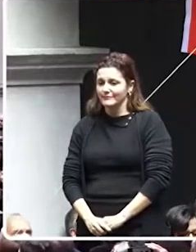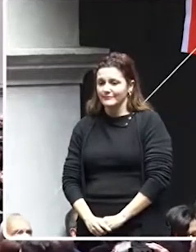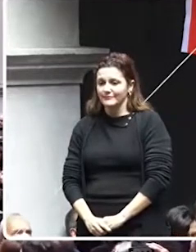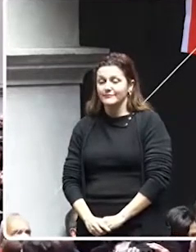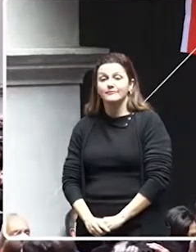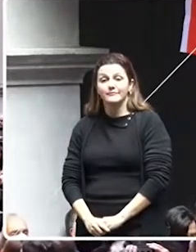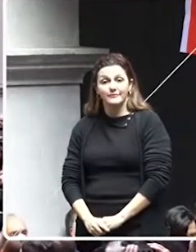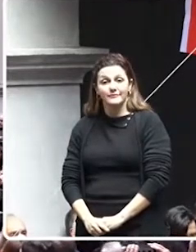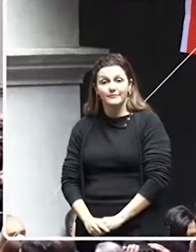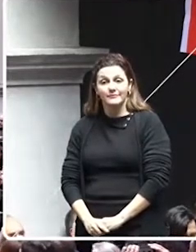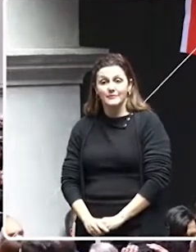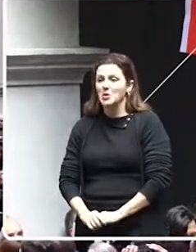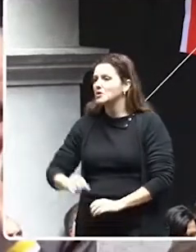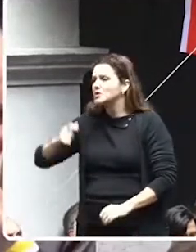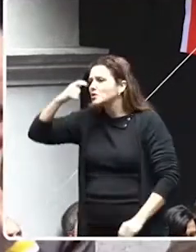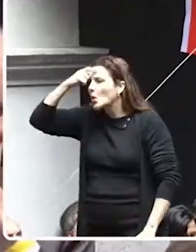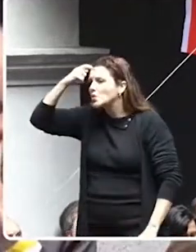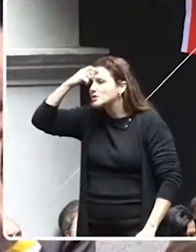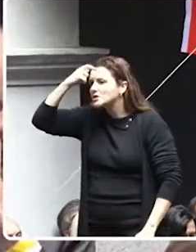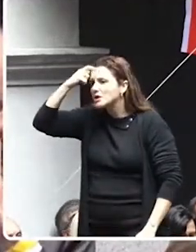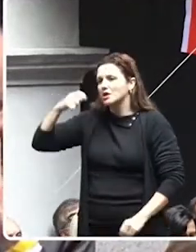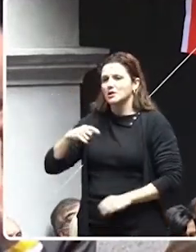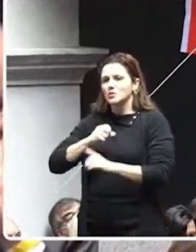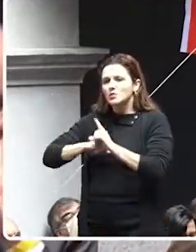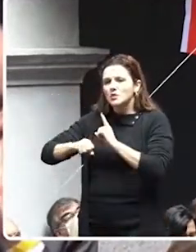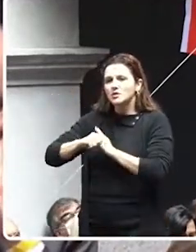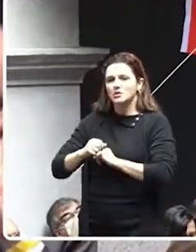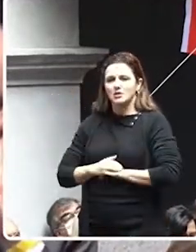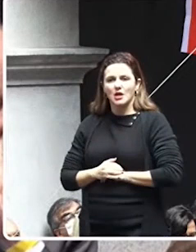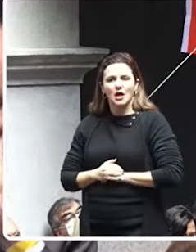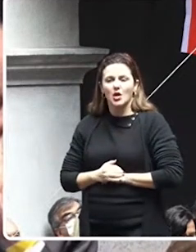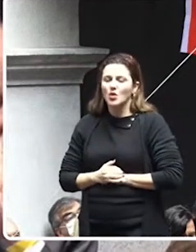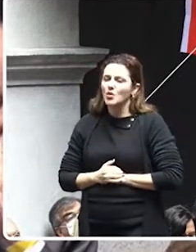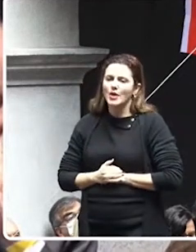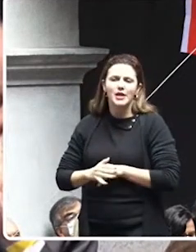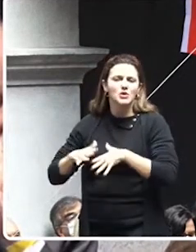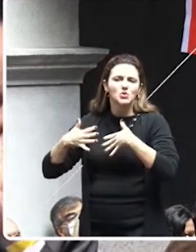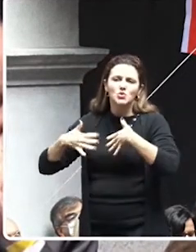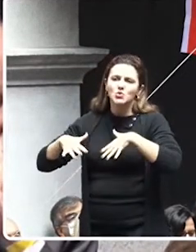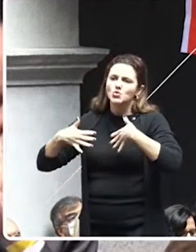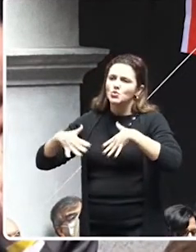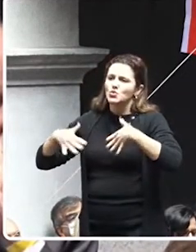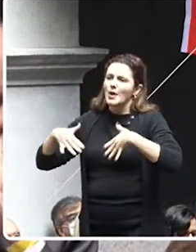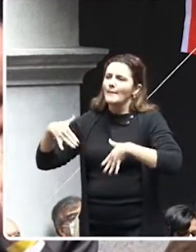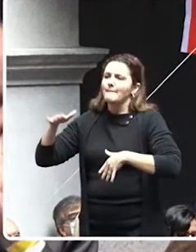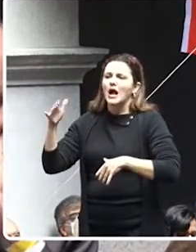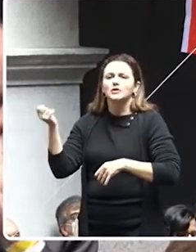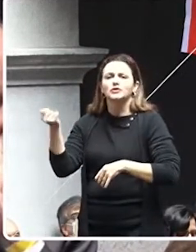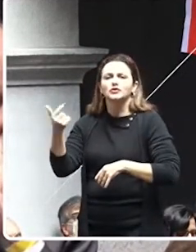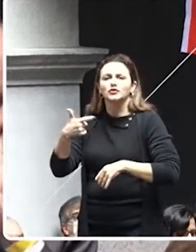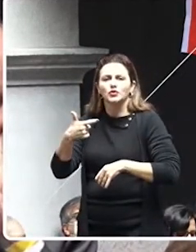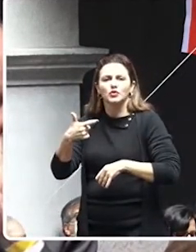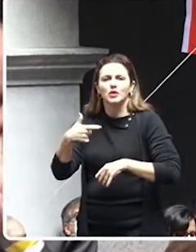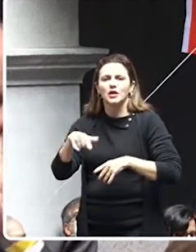A nossa consciência cívica é muito maior do que imaginam os adversários da democracia. Nós sabemos deixar de